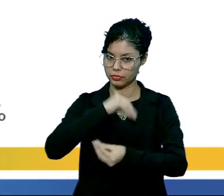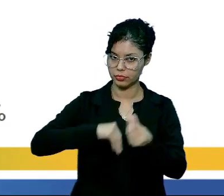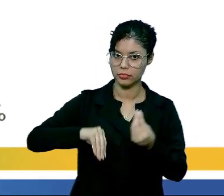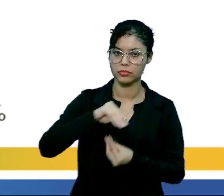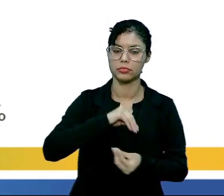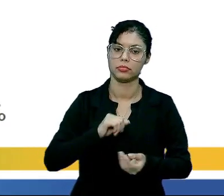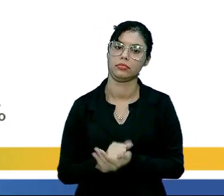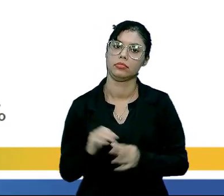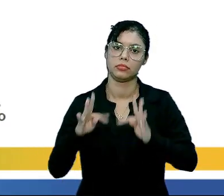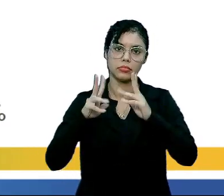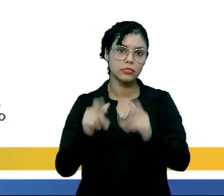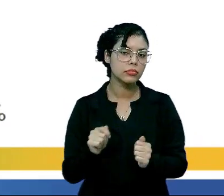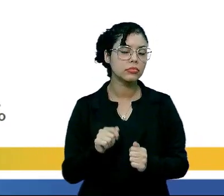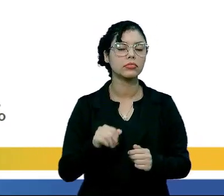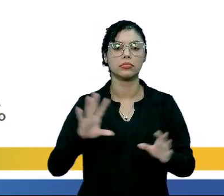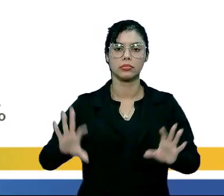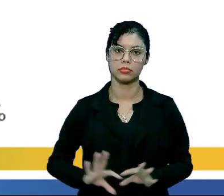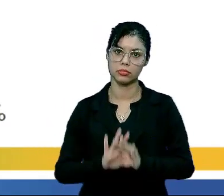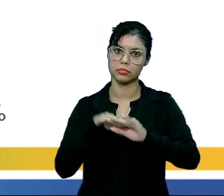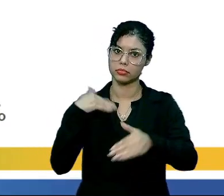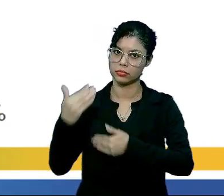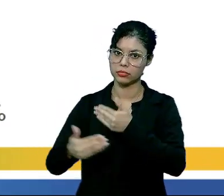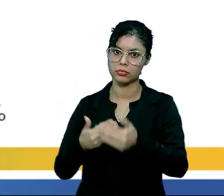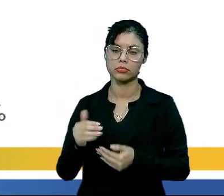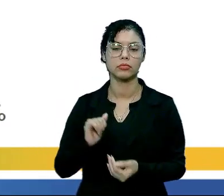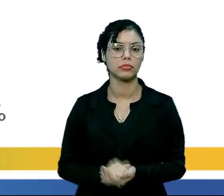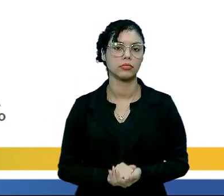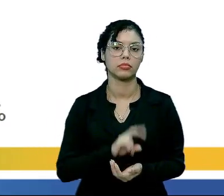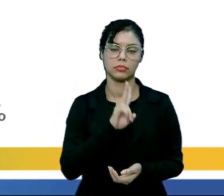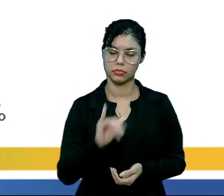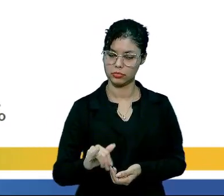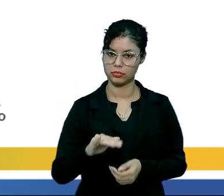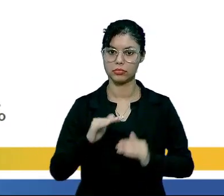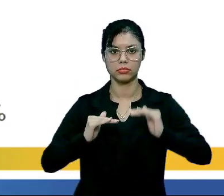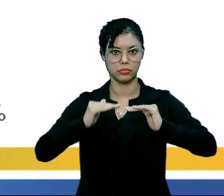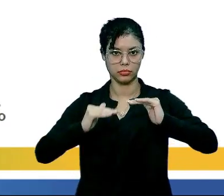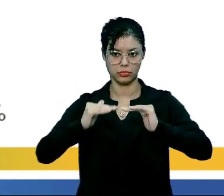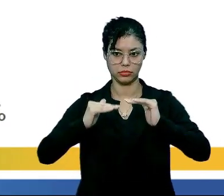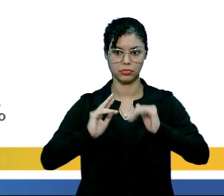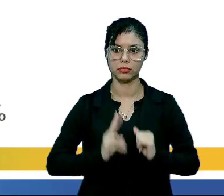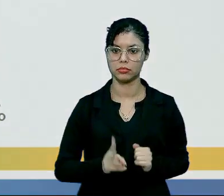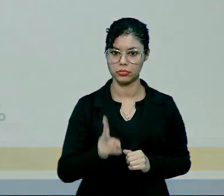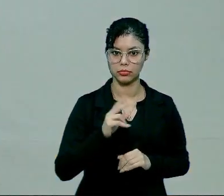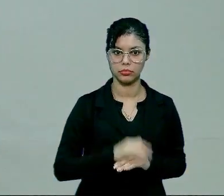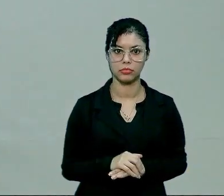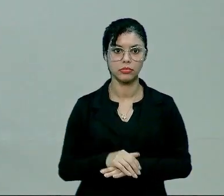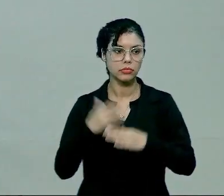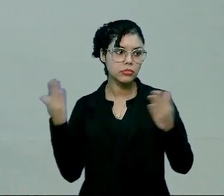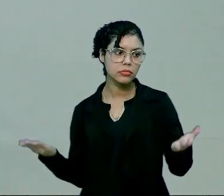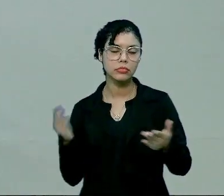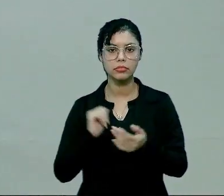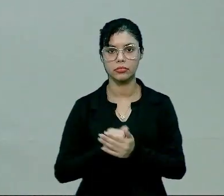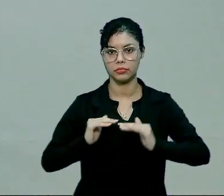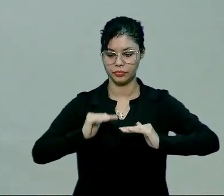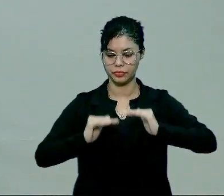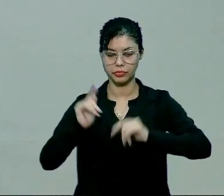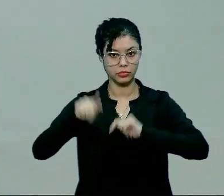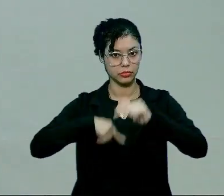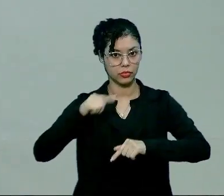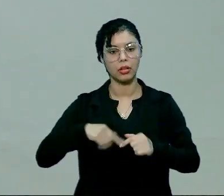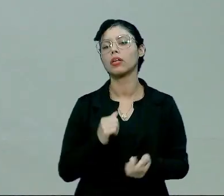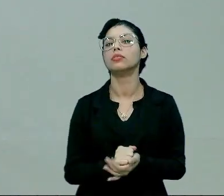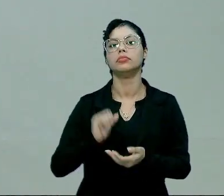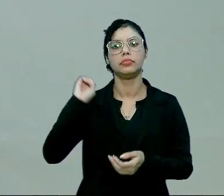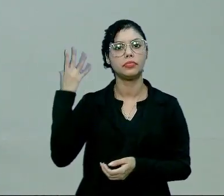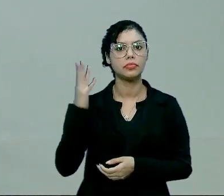as reações, todos os integrantes do processo reacional, eles estão constantes. Então, o equilíbrio químico ele